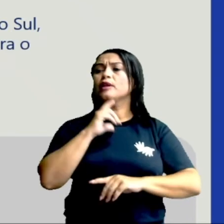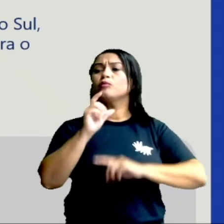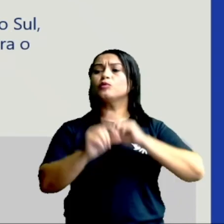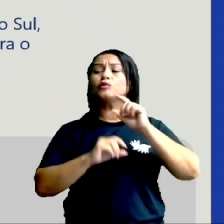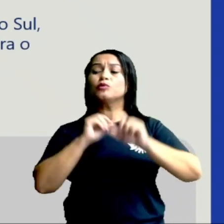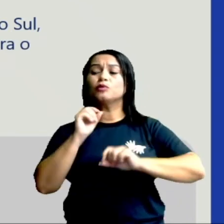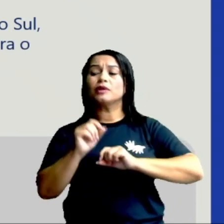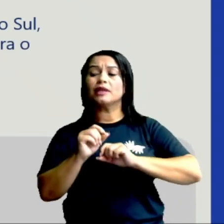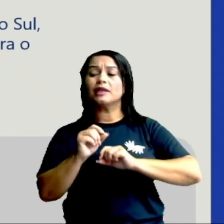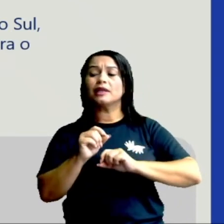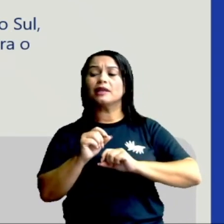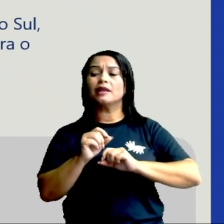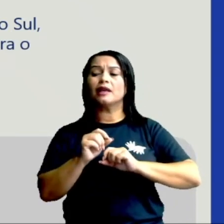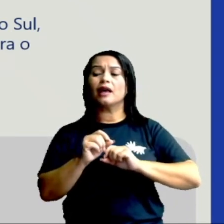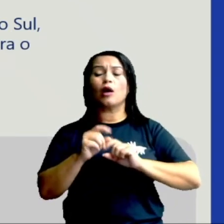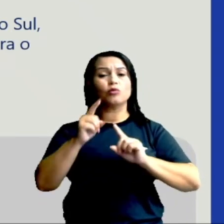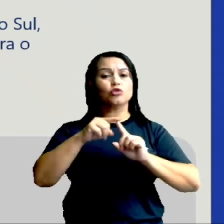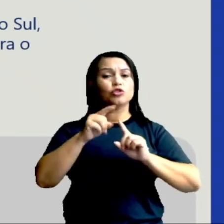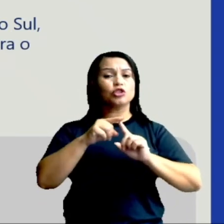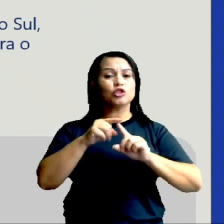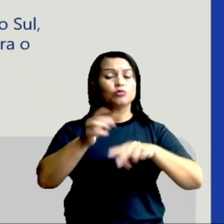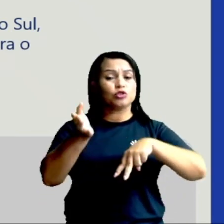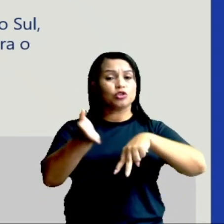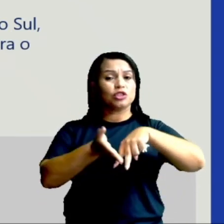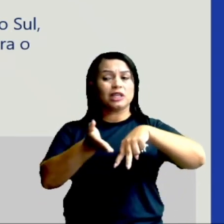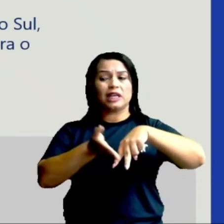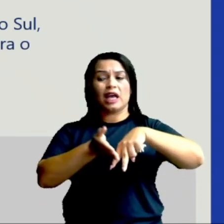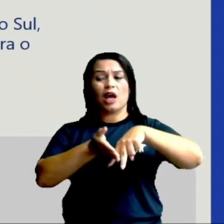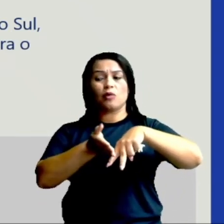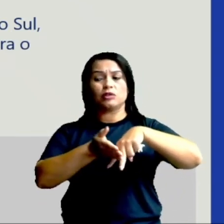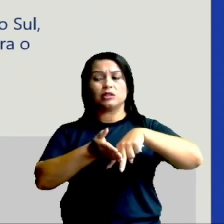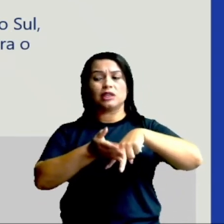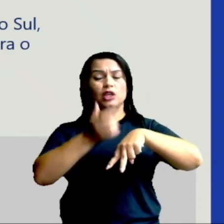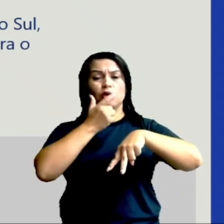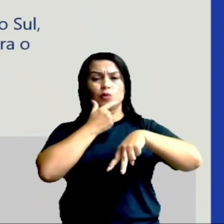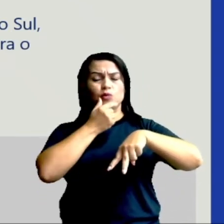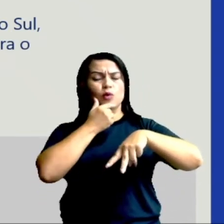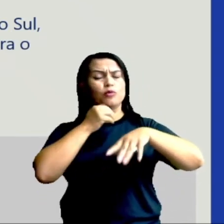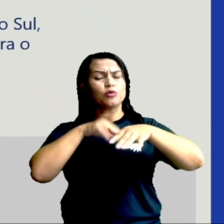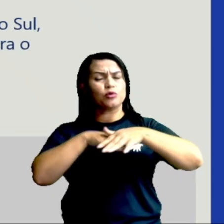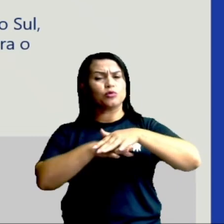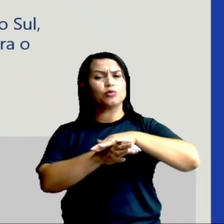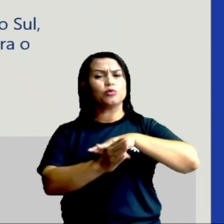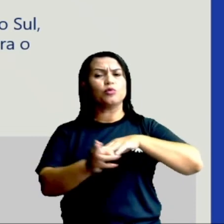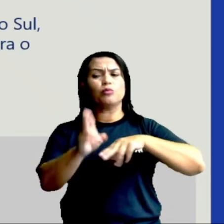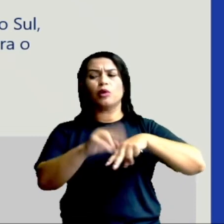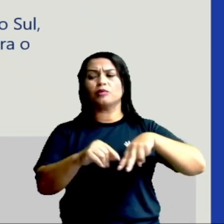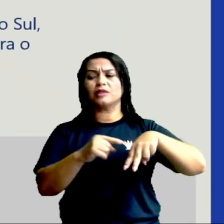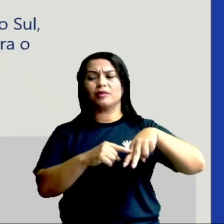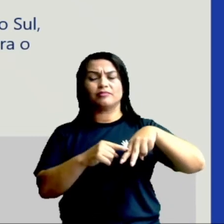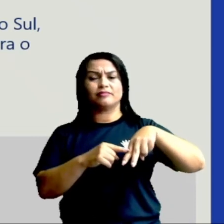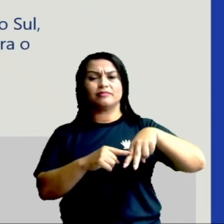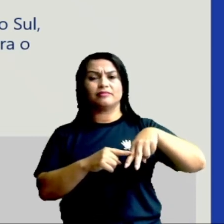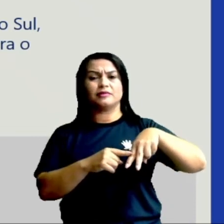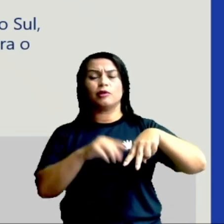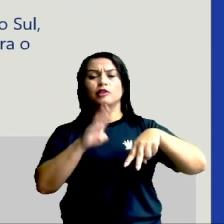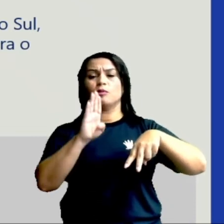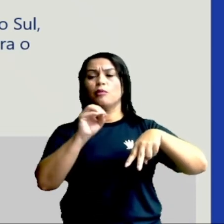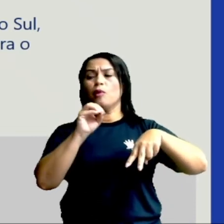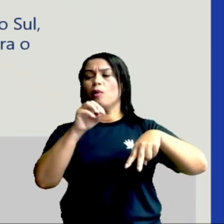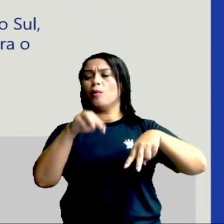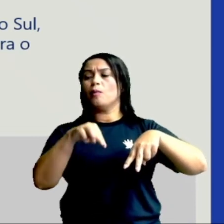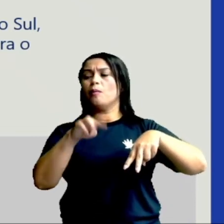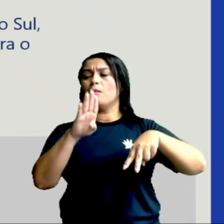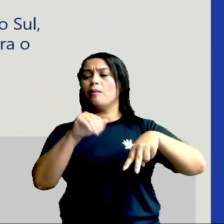aqui um destaque para esses tipos de calças que os homens costumam usar, que são chamadas de bombachas. São